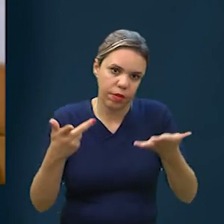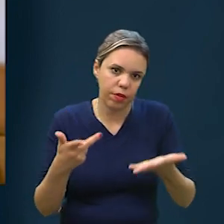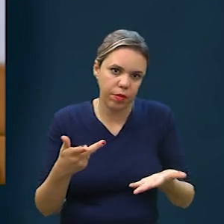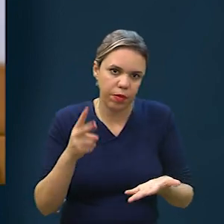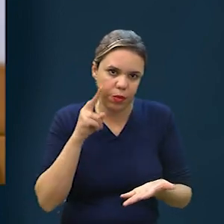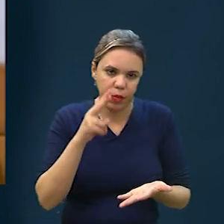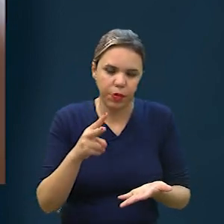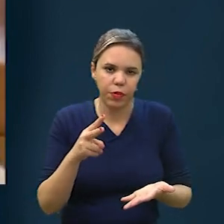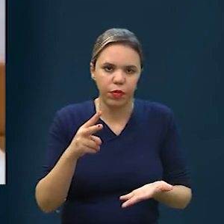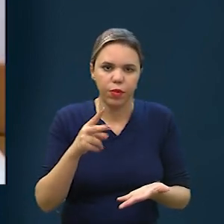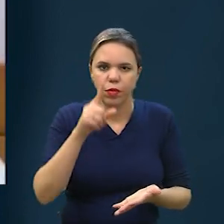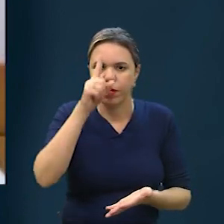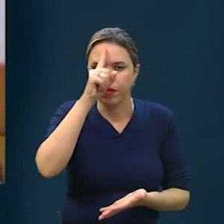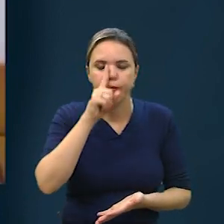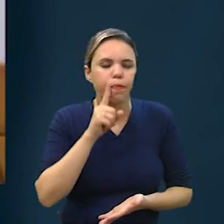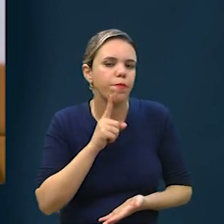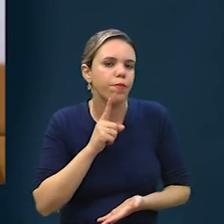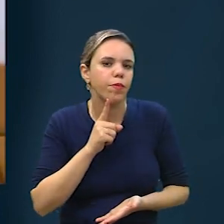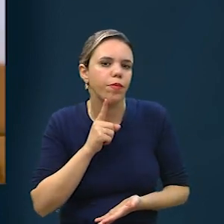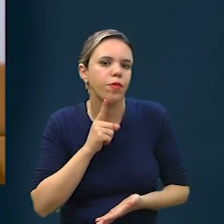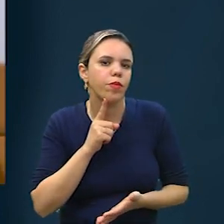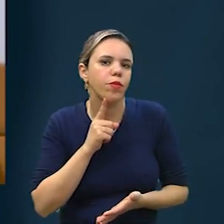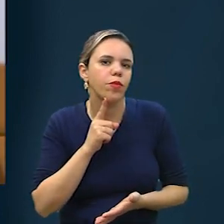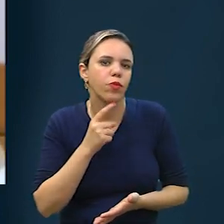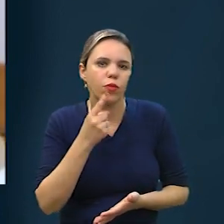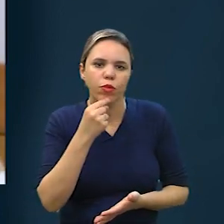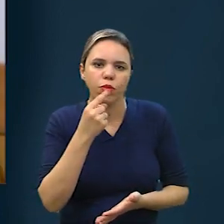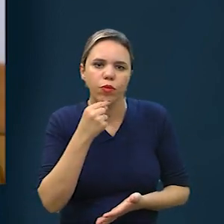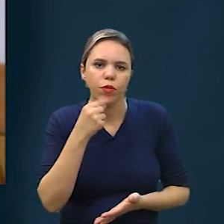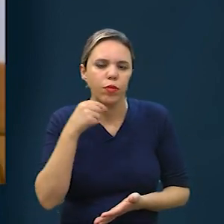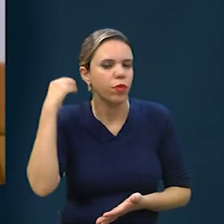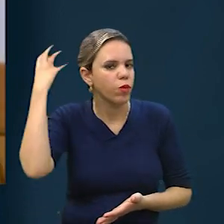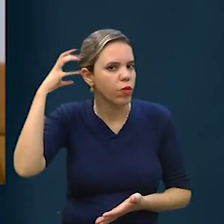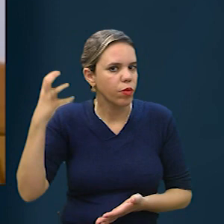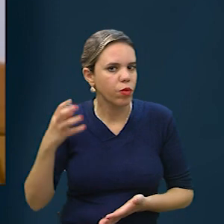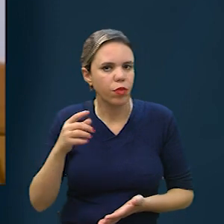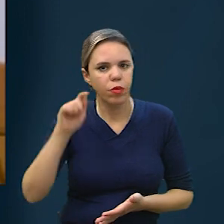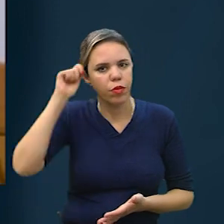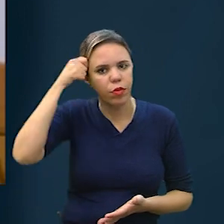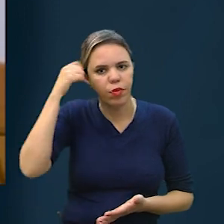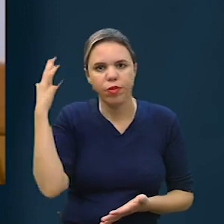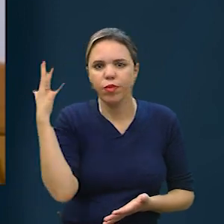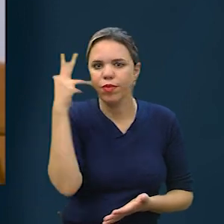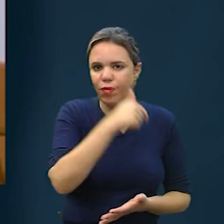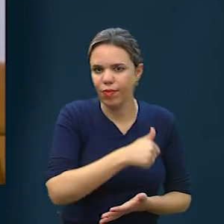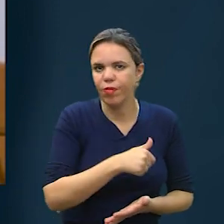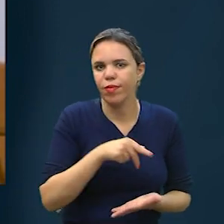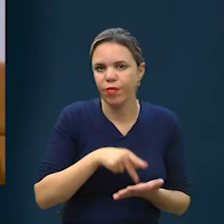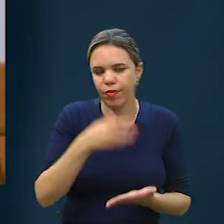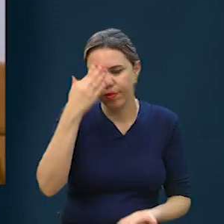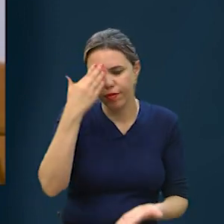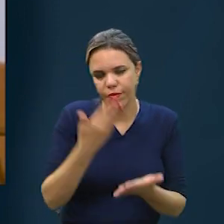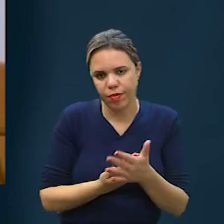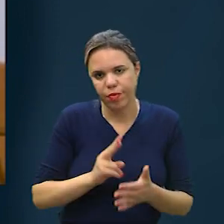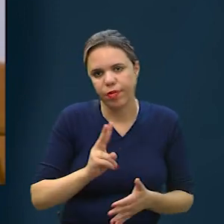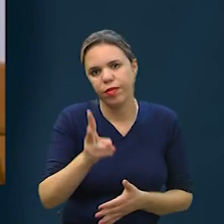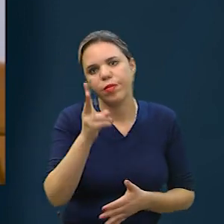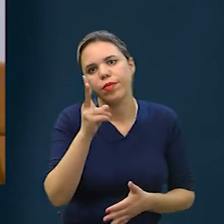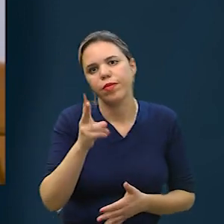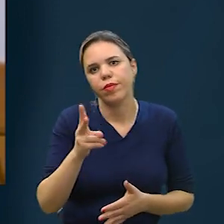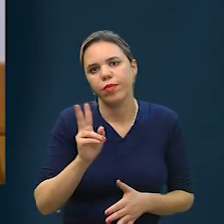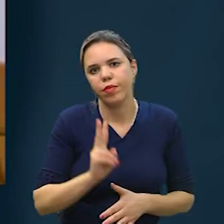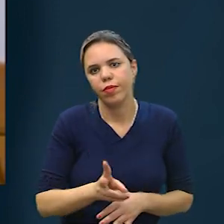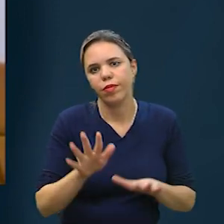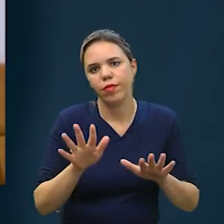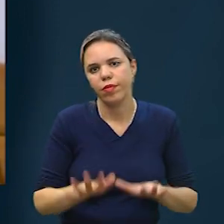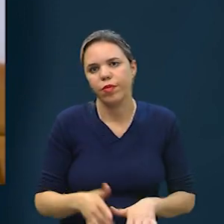maravilhoso. Você vê ruiva, loira, negra, de cabelo cacheado. É muito bonito. Então, eu acredito que é uma tendência que realmente